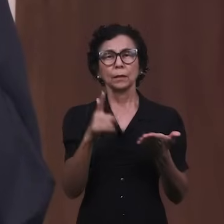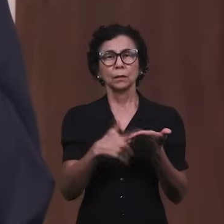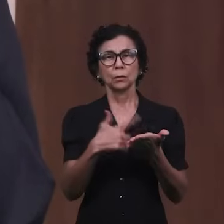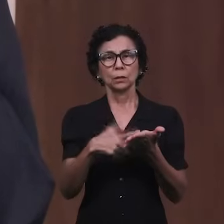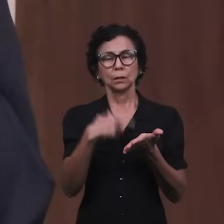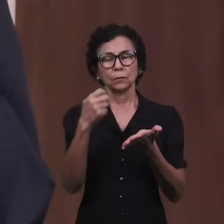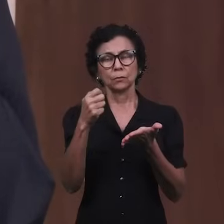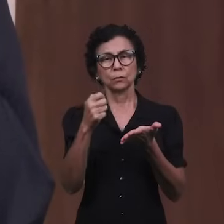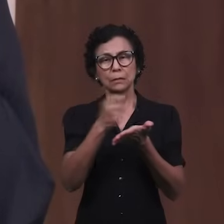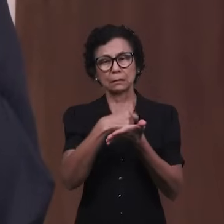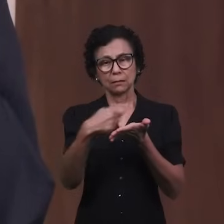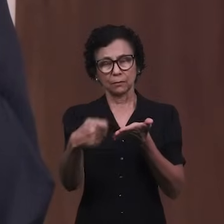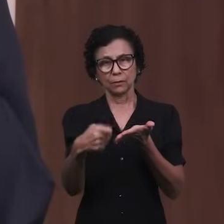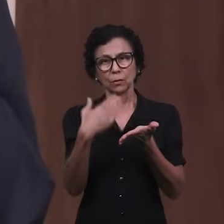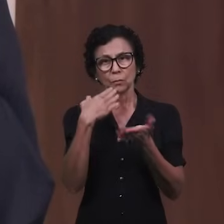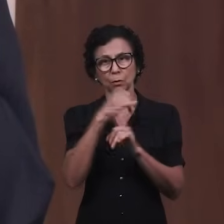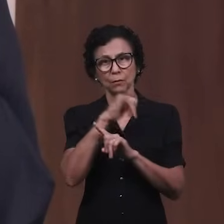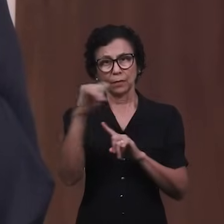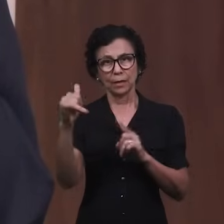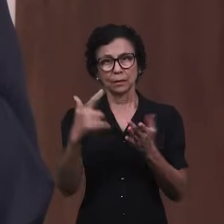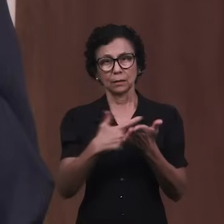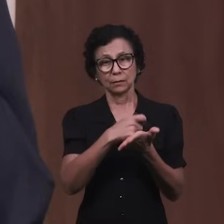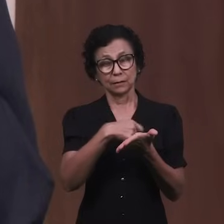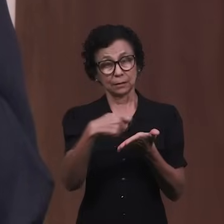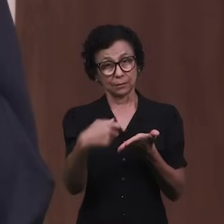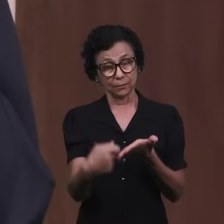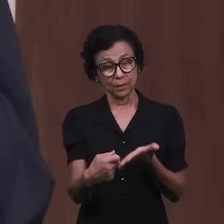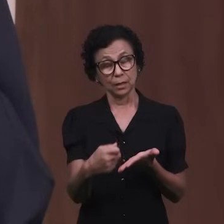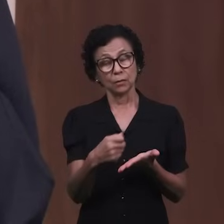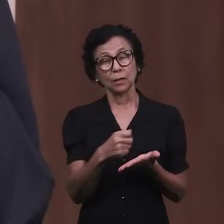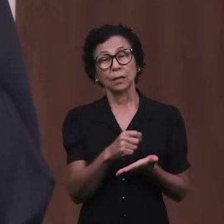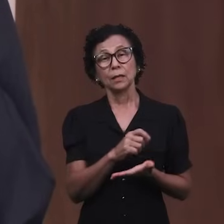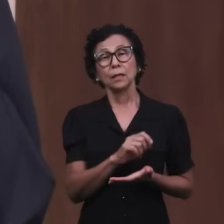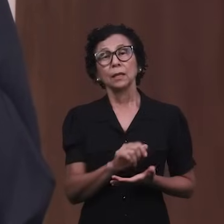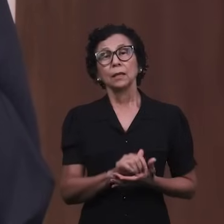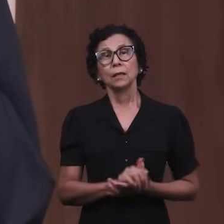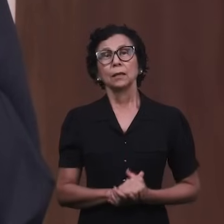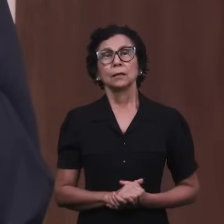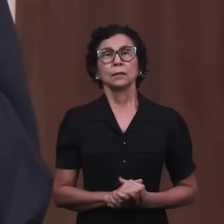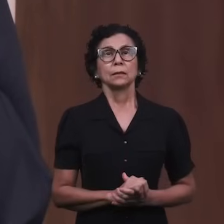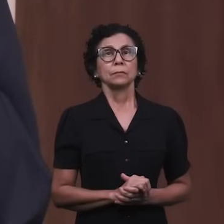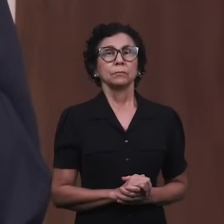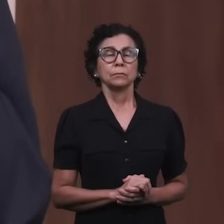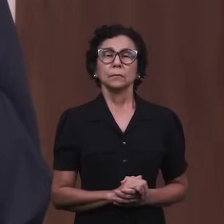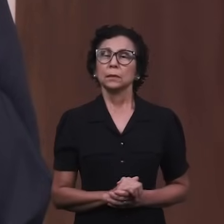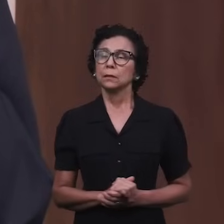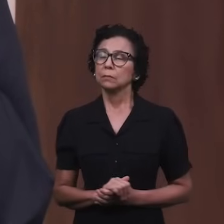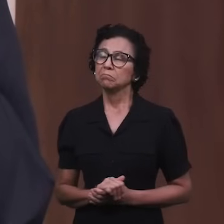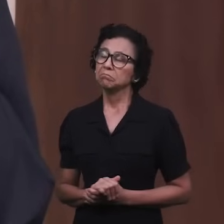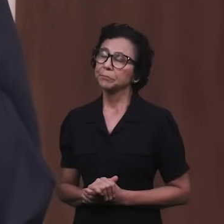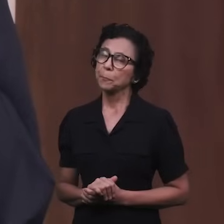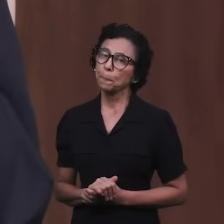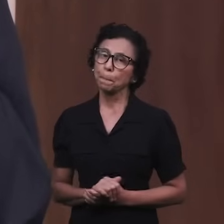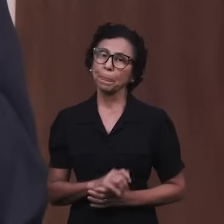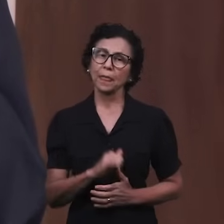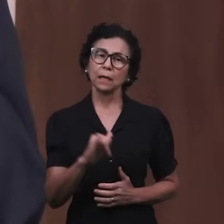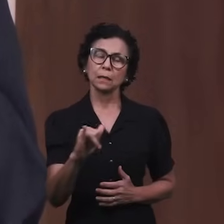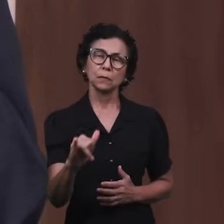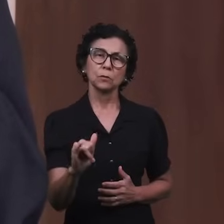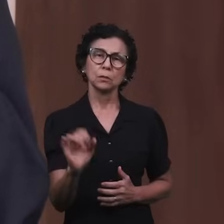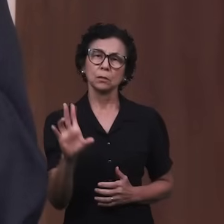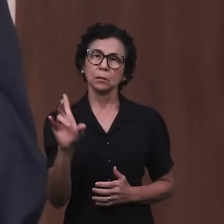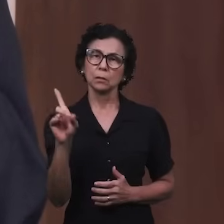o escriba que escreveu o livro, o profeta, ele quis dizer que Daniel permaneceu todo o tempo